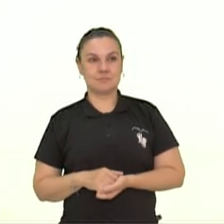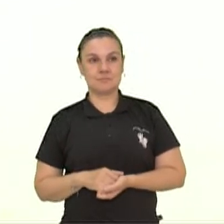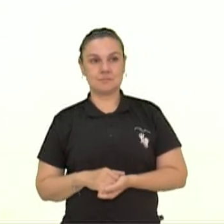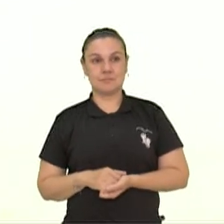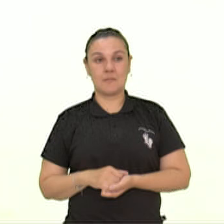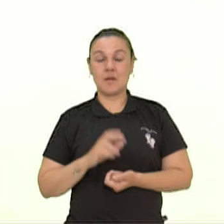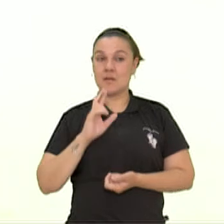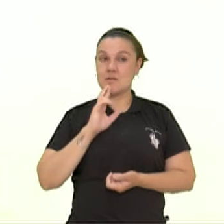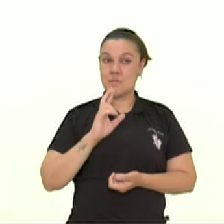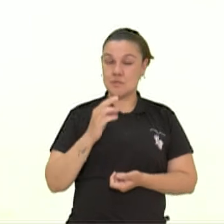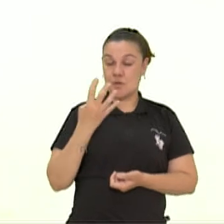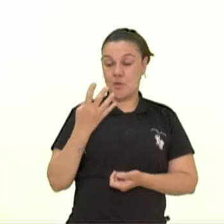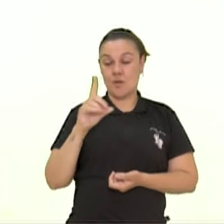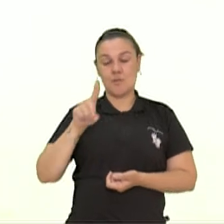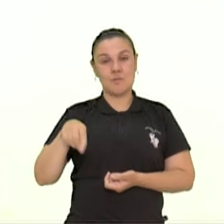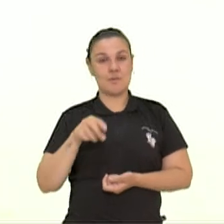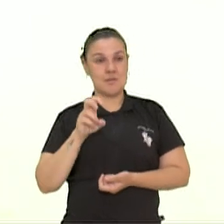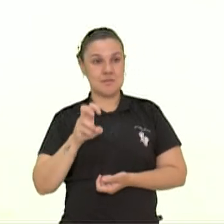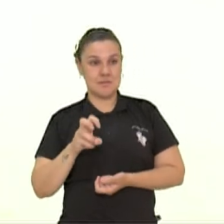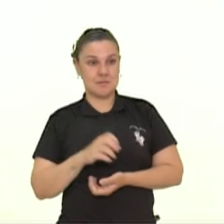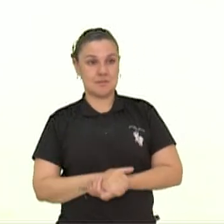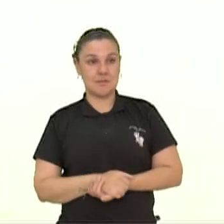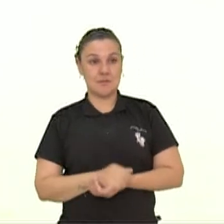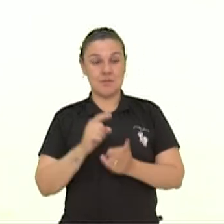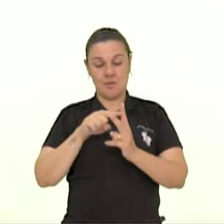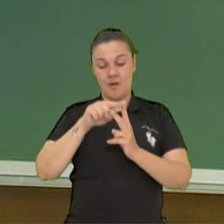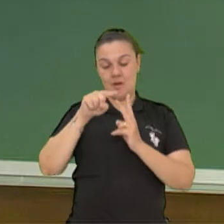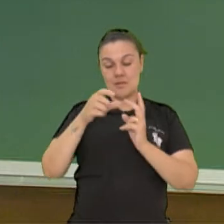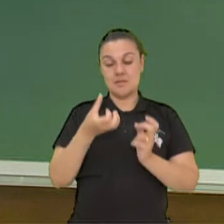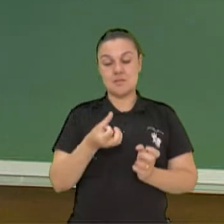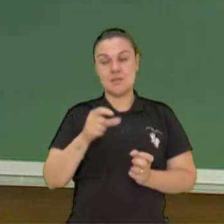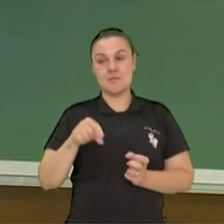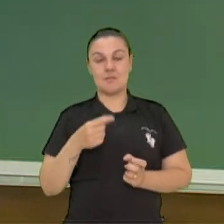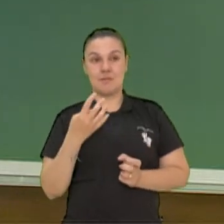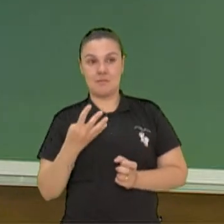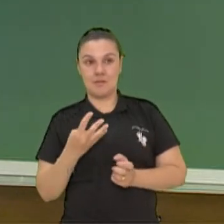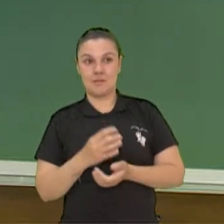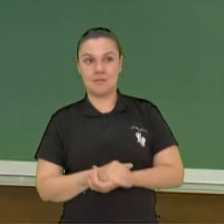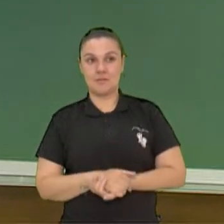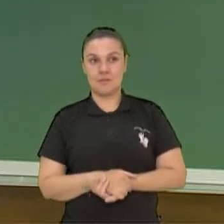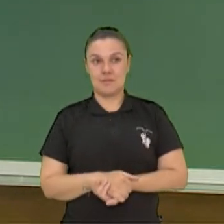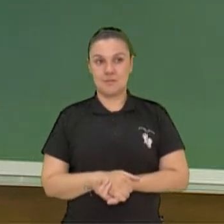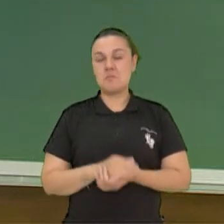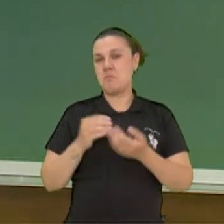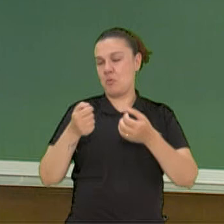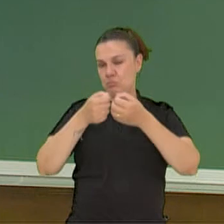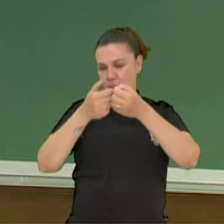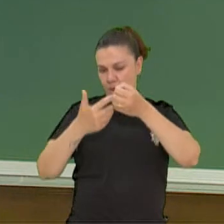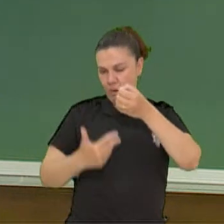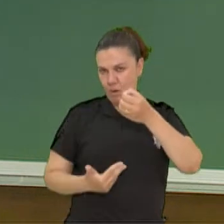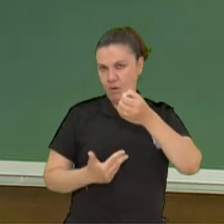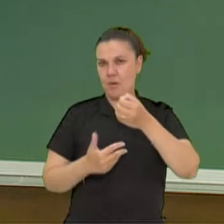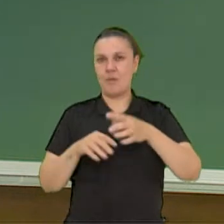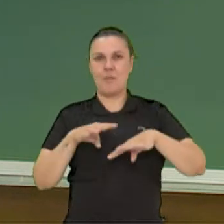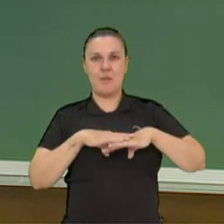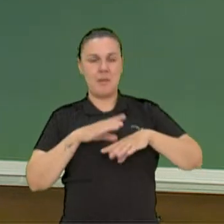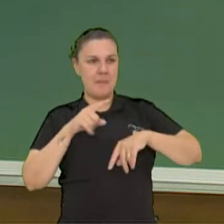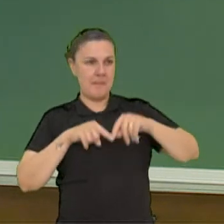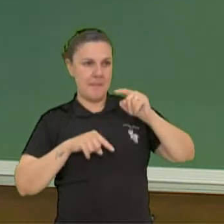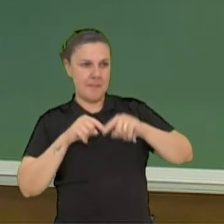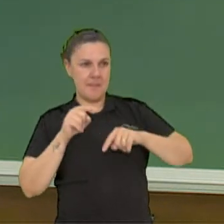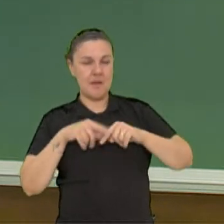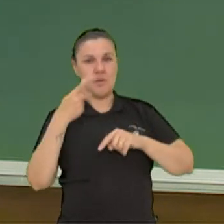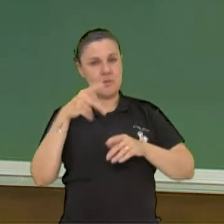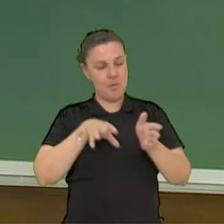é 2,7. E o atleta C, professor? Mesma coisa. Atleta C, a distância entre os dois. Atleta